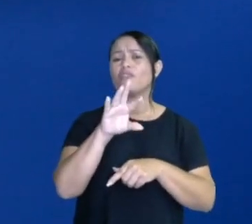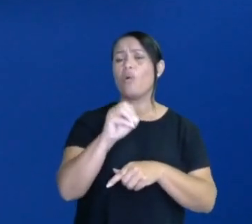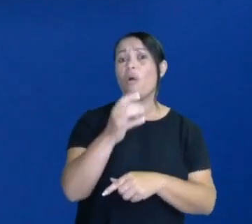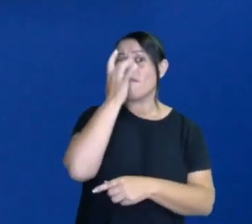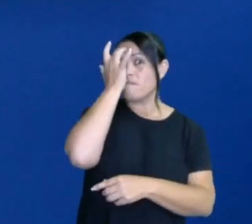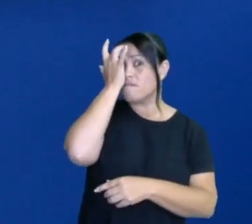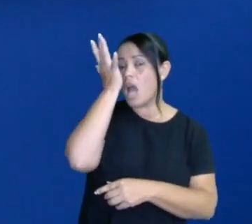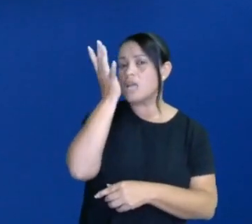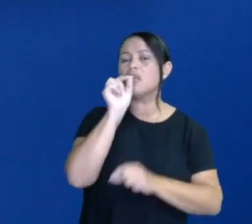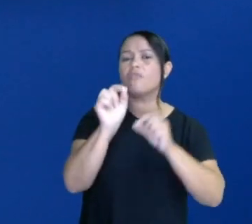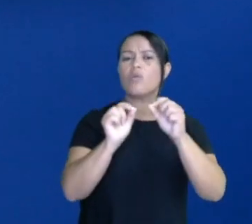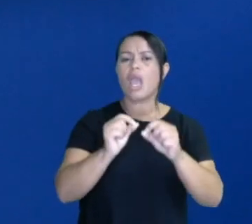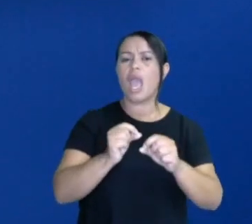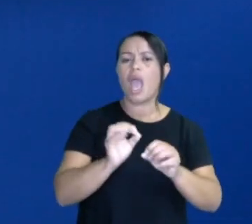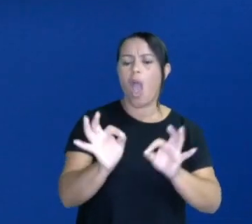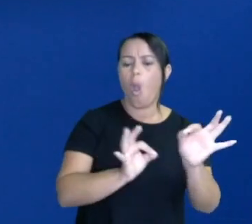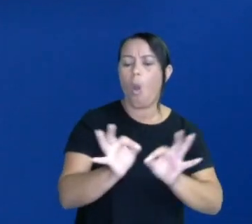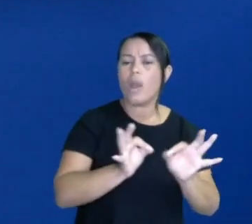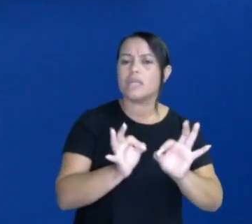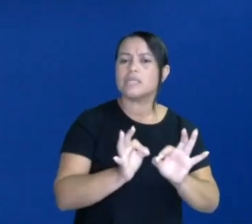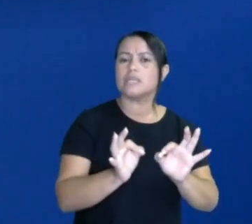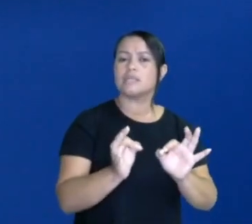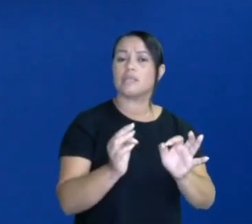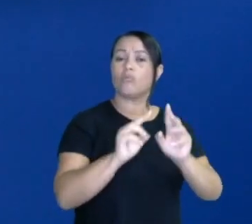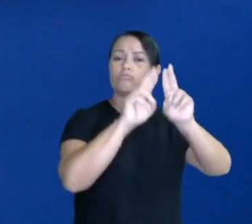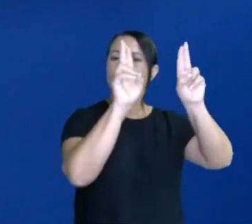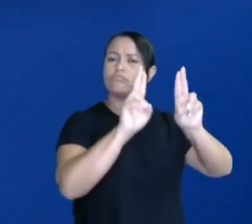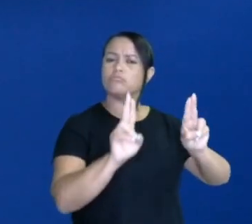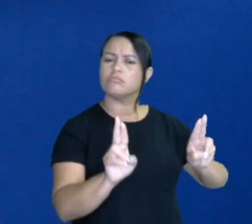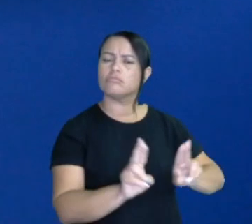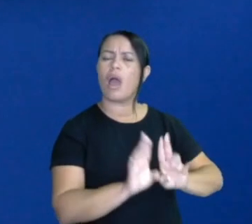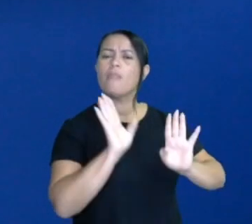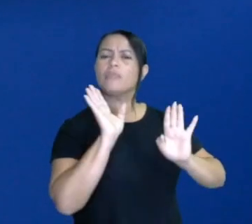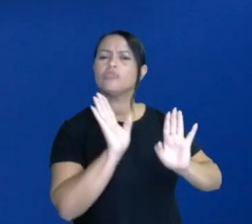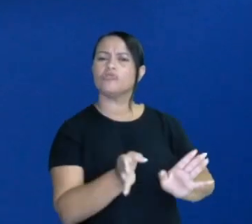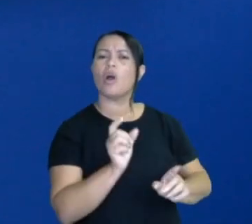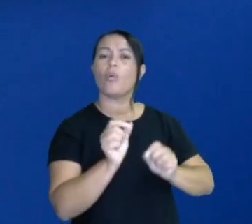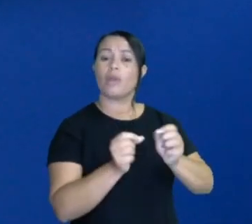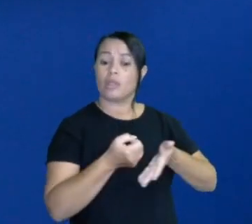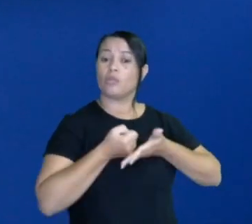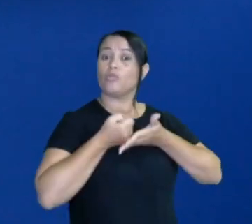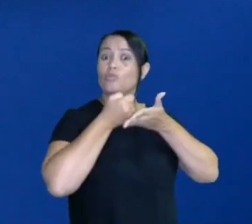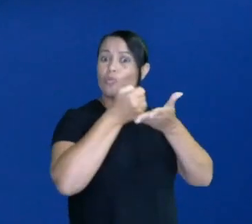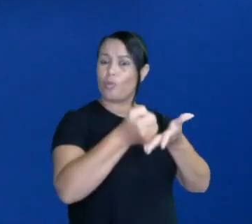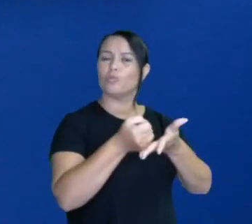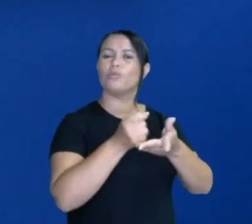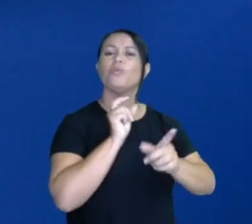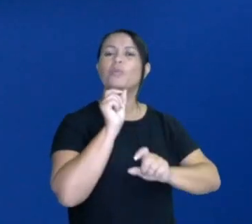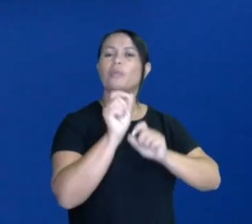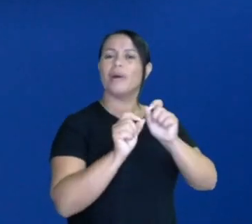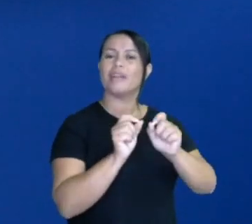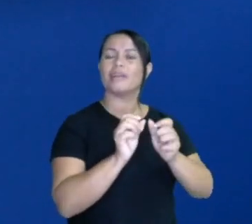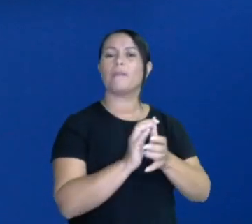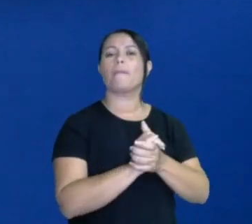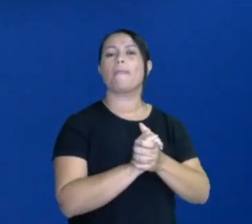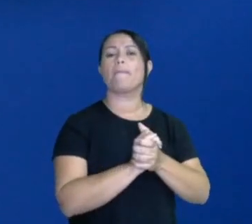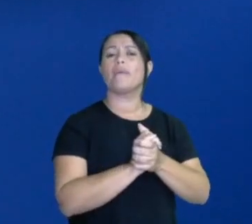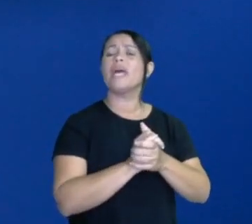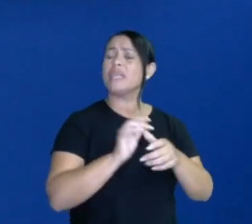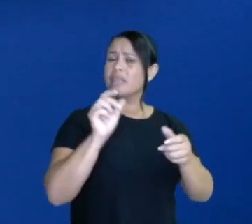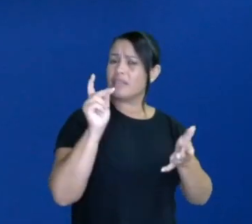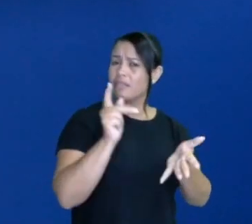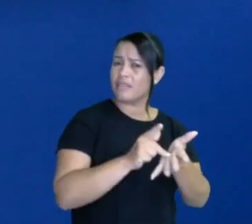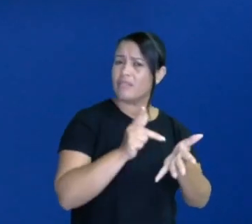a construção desses mapas. Então a cartografia, ela dava todo o suporte para que